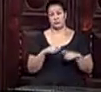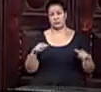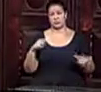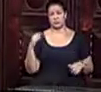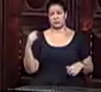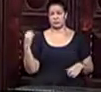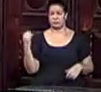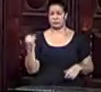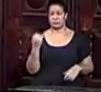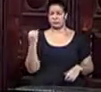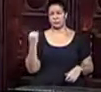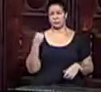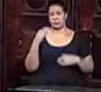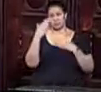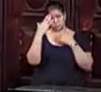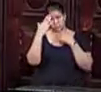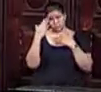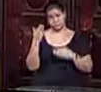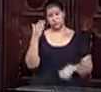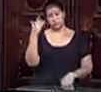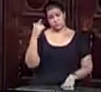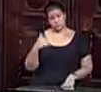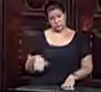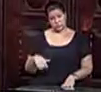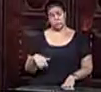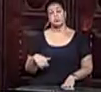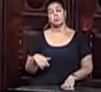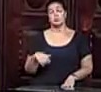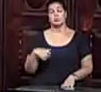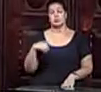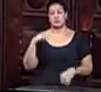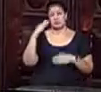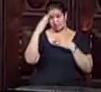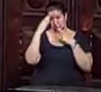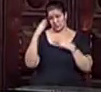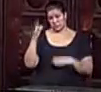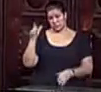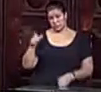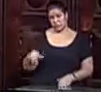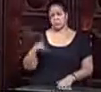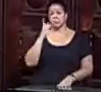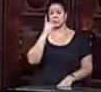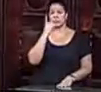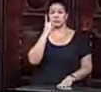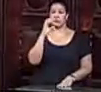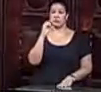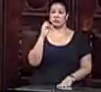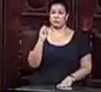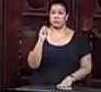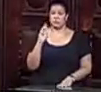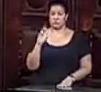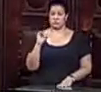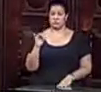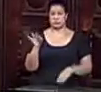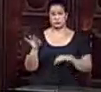sentido muito obrigado mais uma vez reitero meu agradecimento ao deputado os olhos na construção desse projeto e no acolhimento na propositura